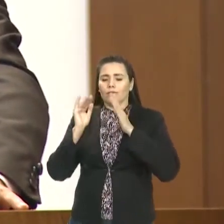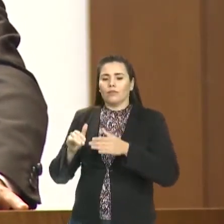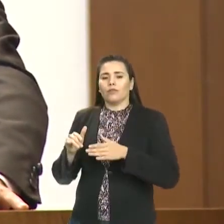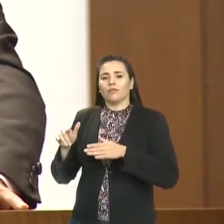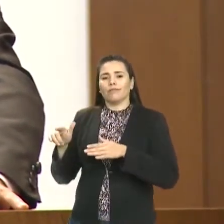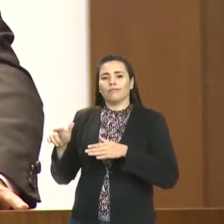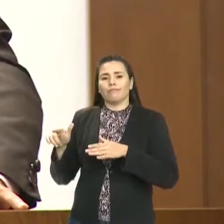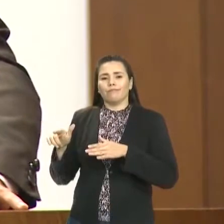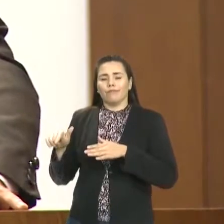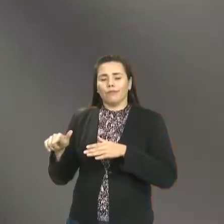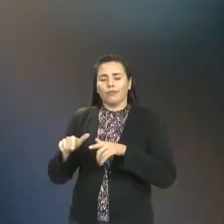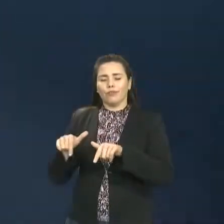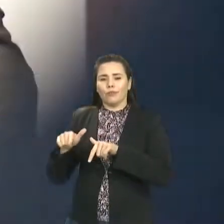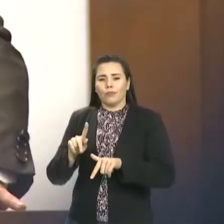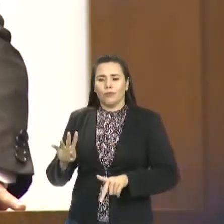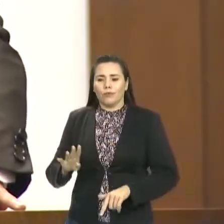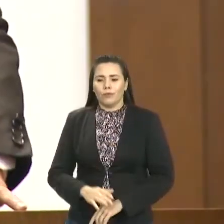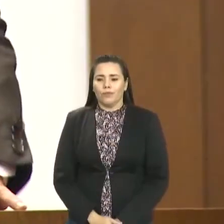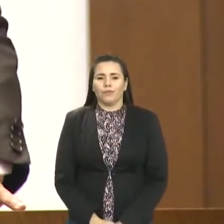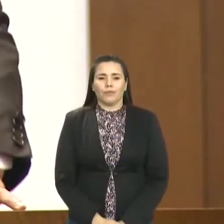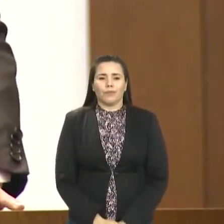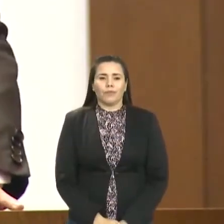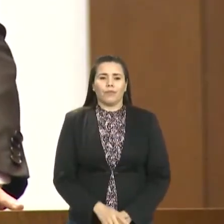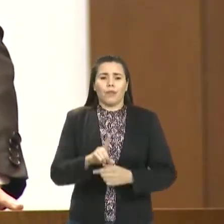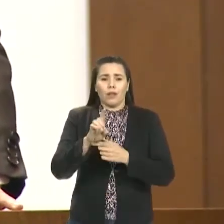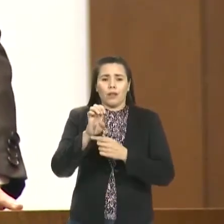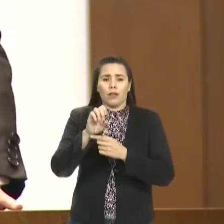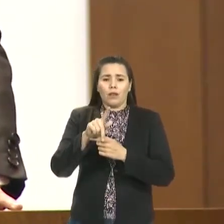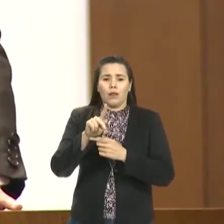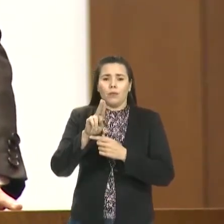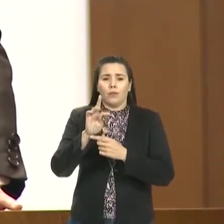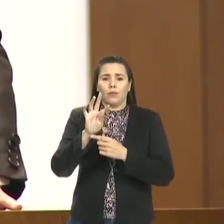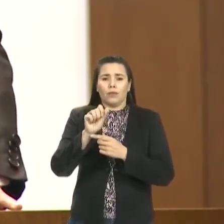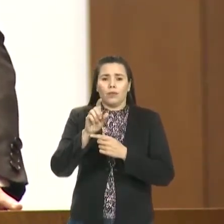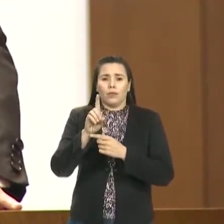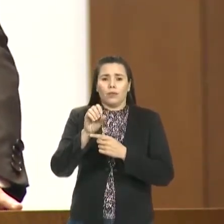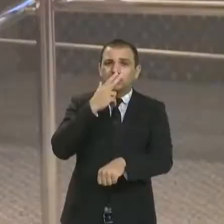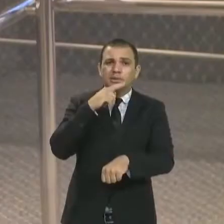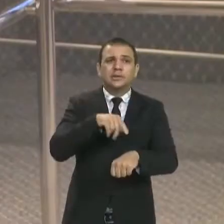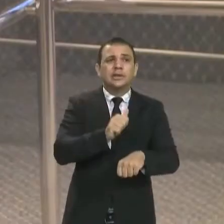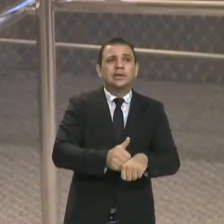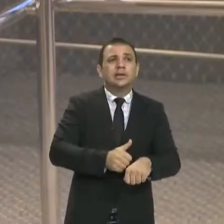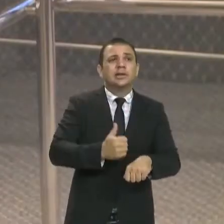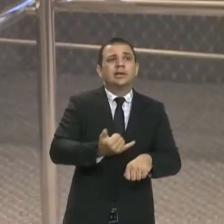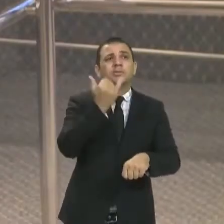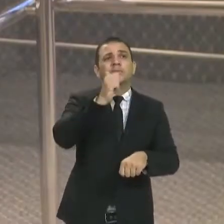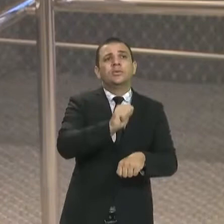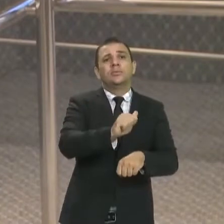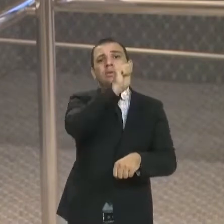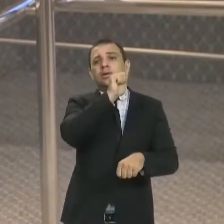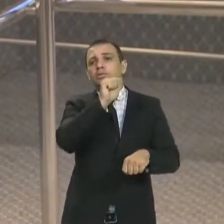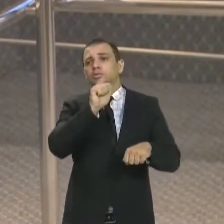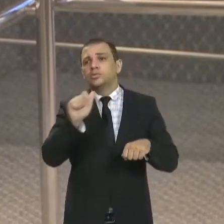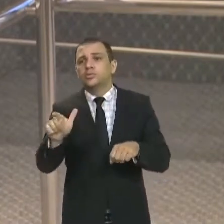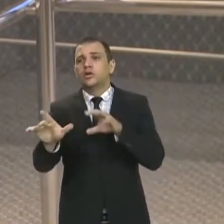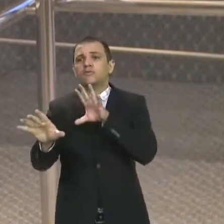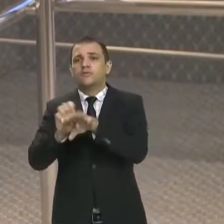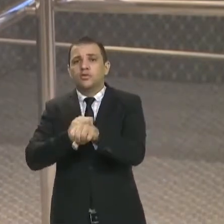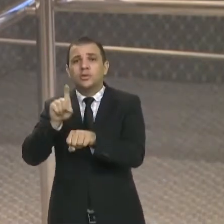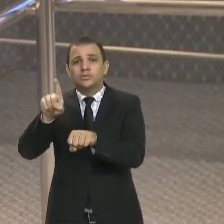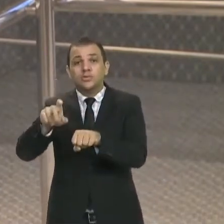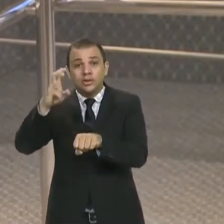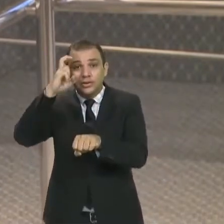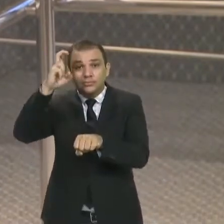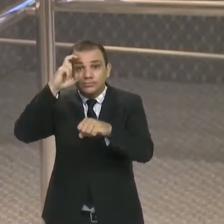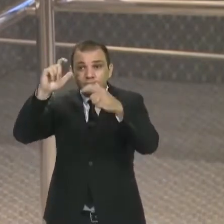que o governo do estado mandou uma mensagem para a Assembleia Legislativa concedendo reajuste. O deputado César Pires fez